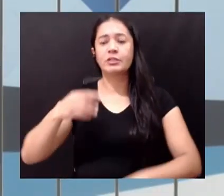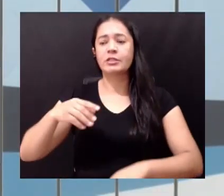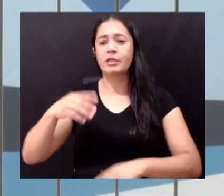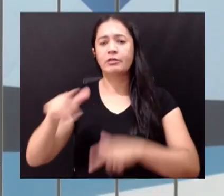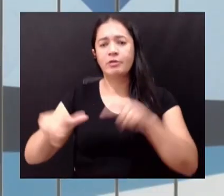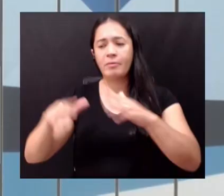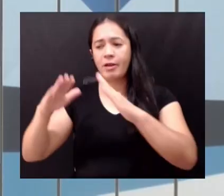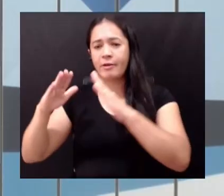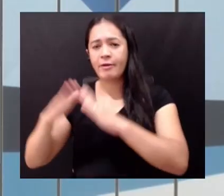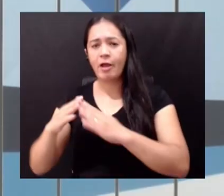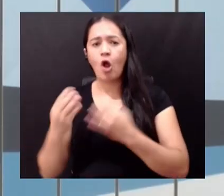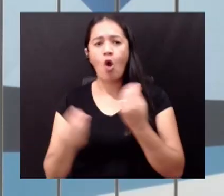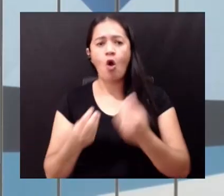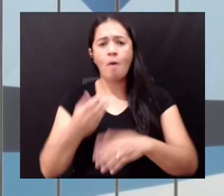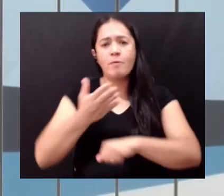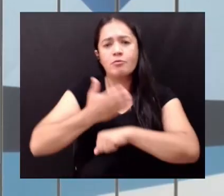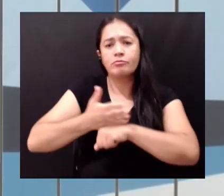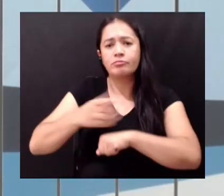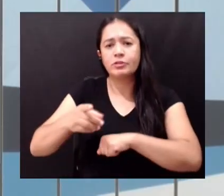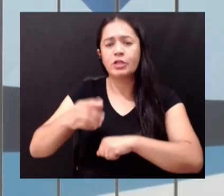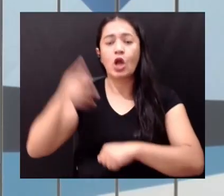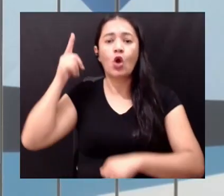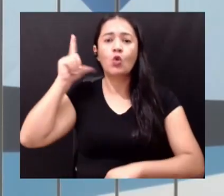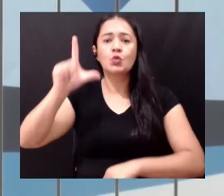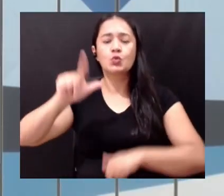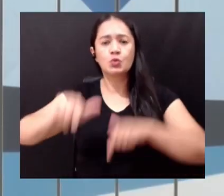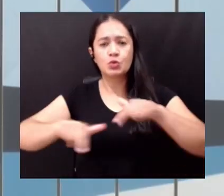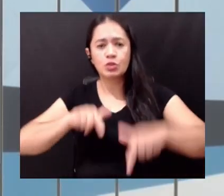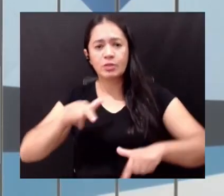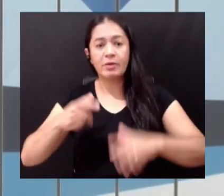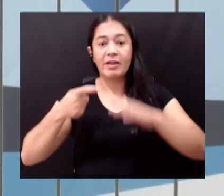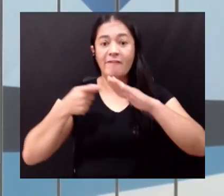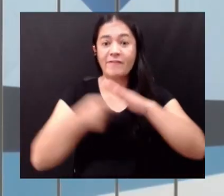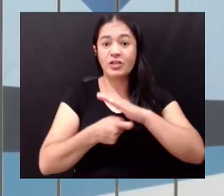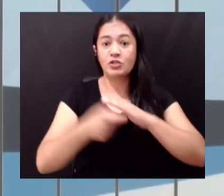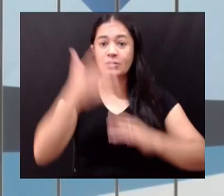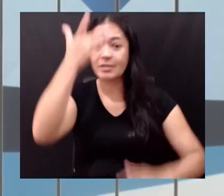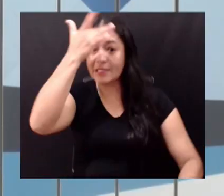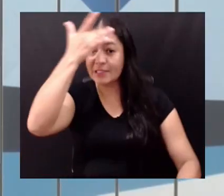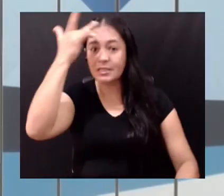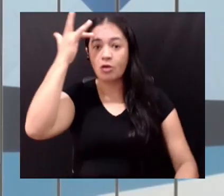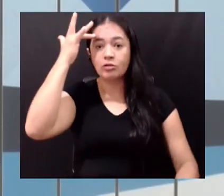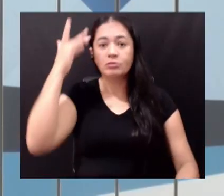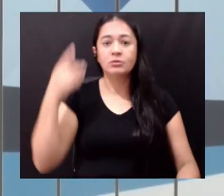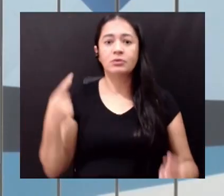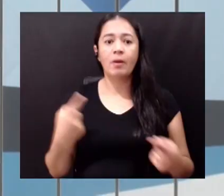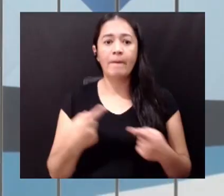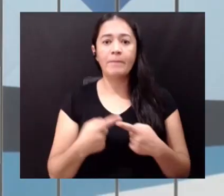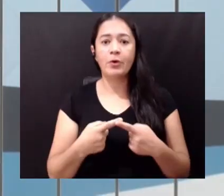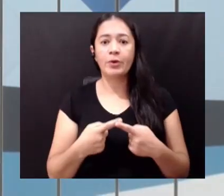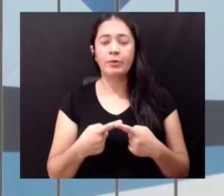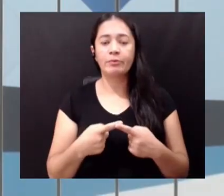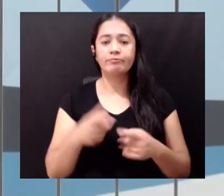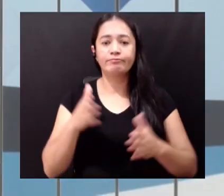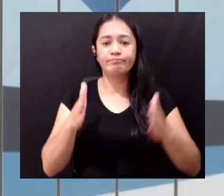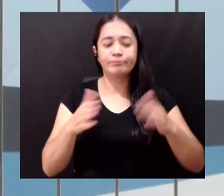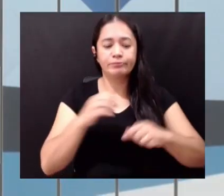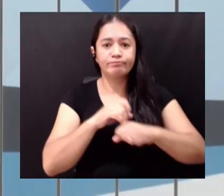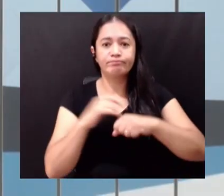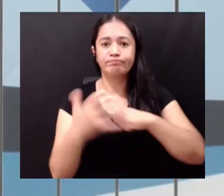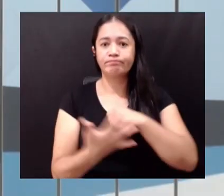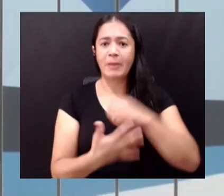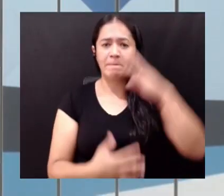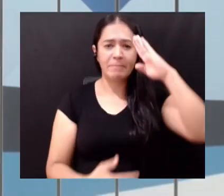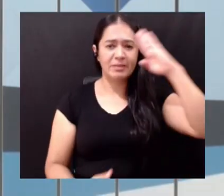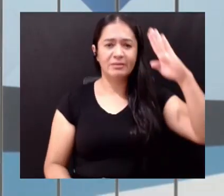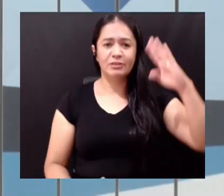vai conseguir trabalhar, e investiram até em saúde mental, né, porque na época da pandemia, especialmente, nós tivemos muitas